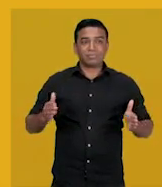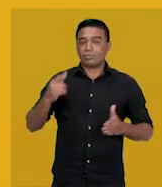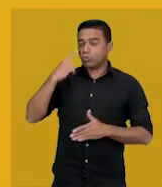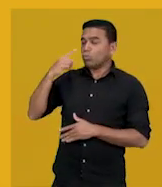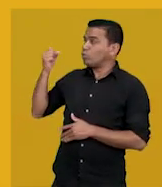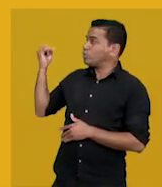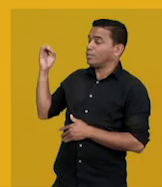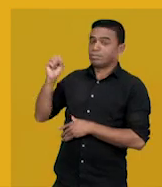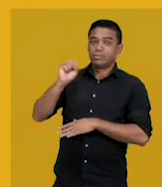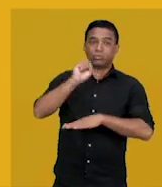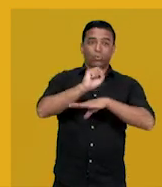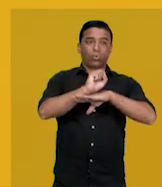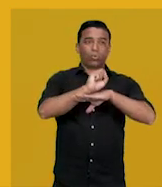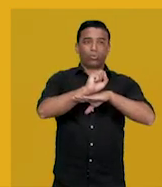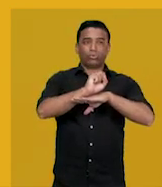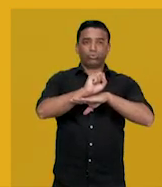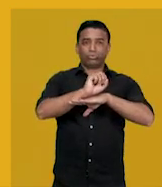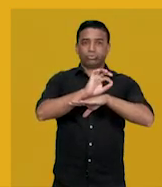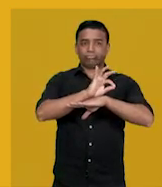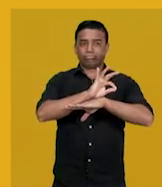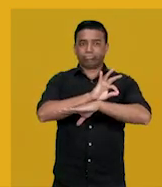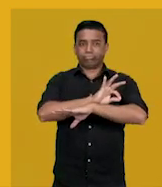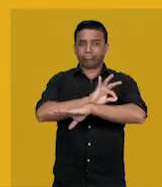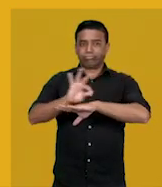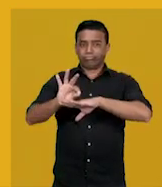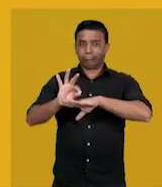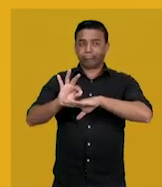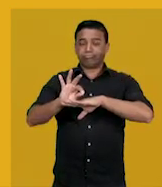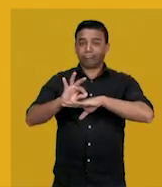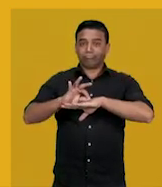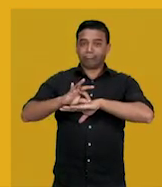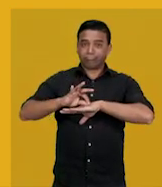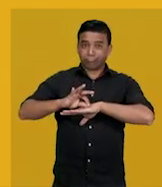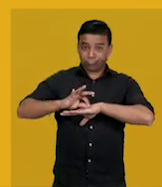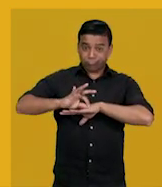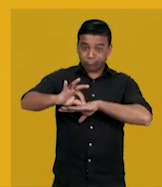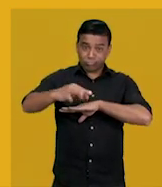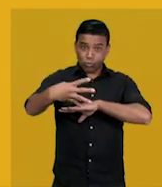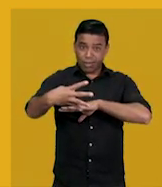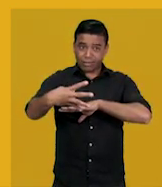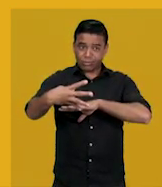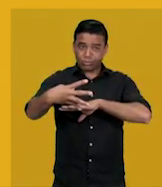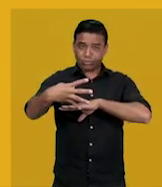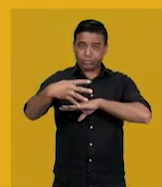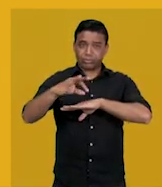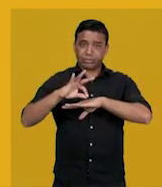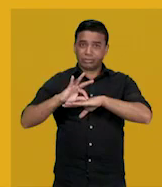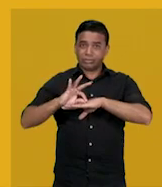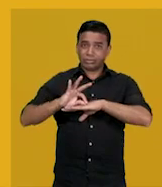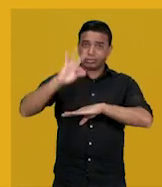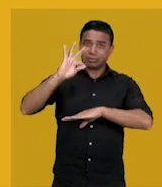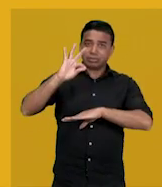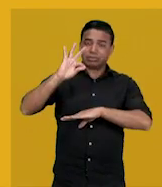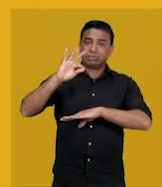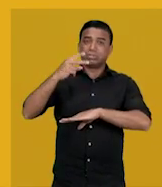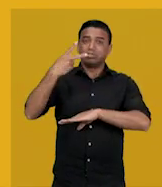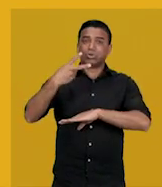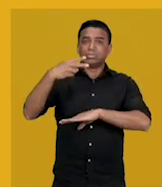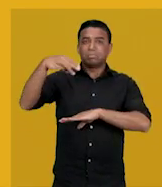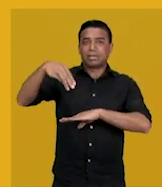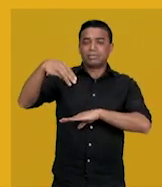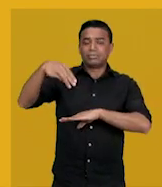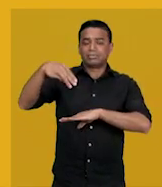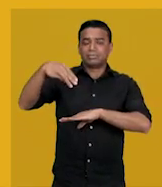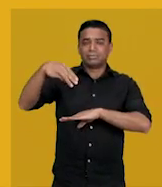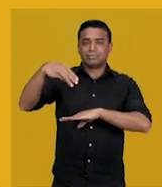dimensões: 8 metros de comprimento, 4 metros de largura e 2 metros de